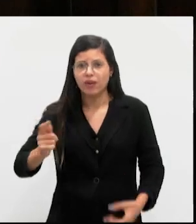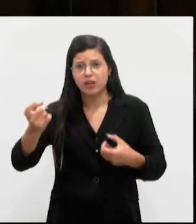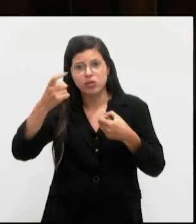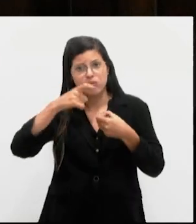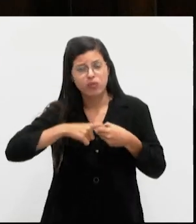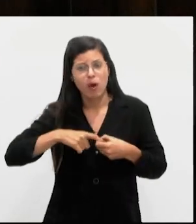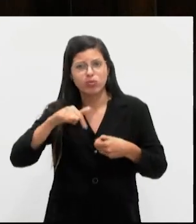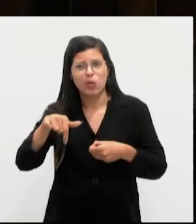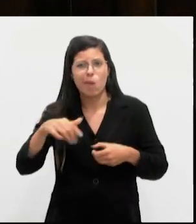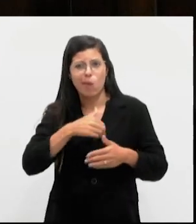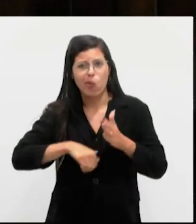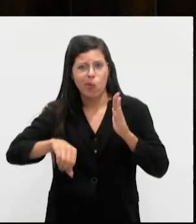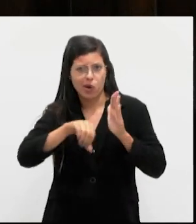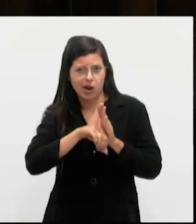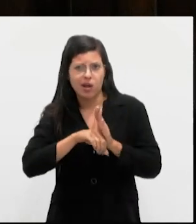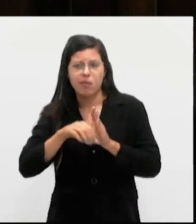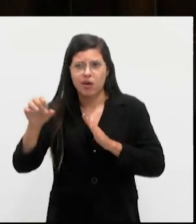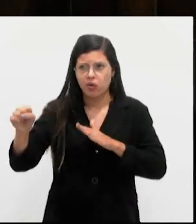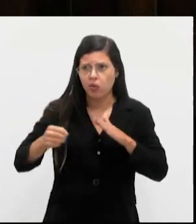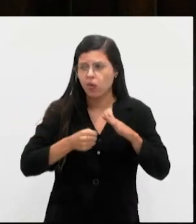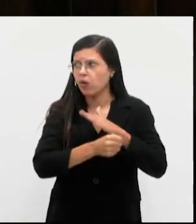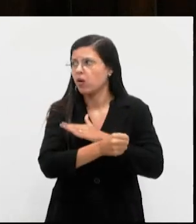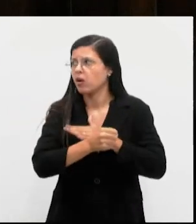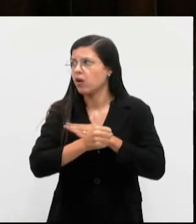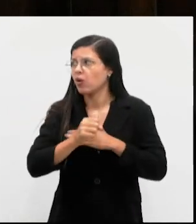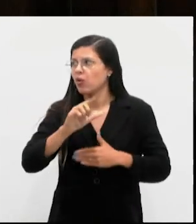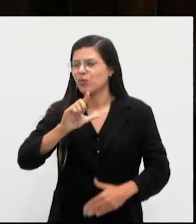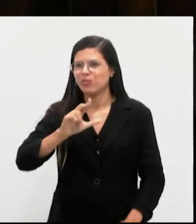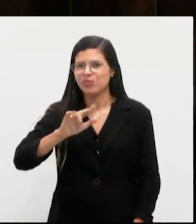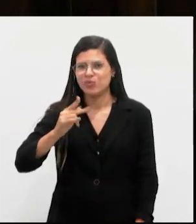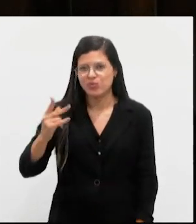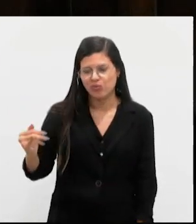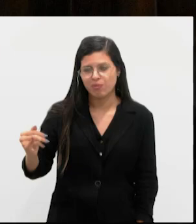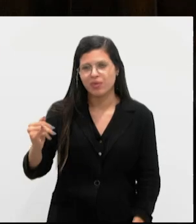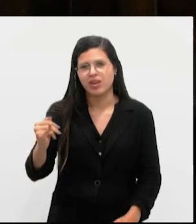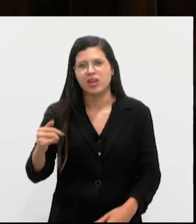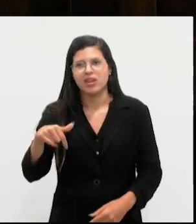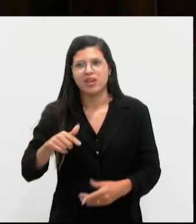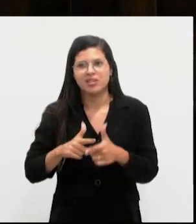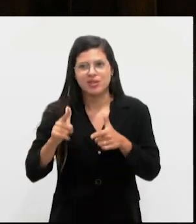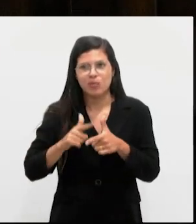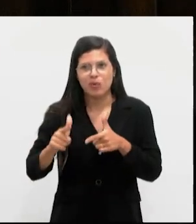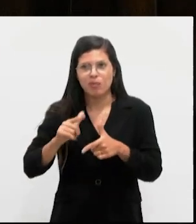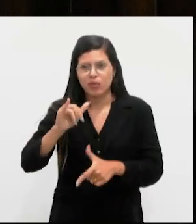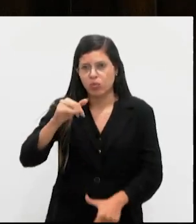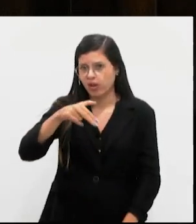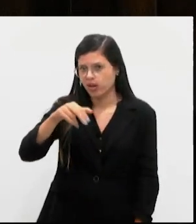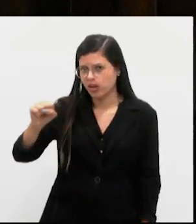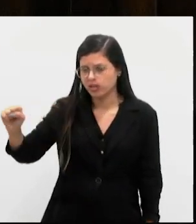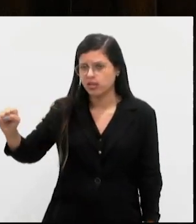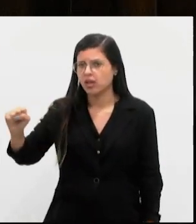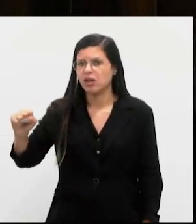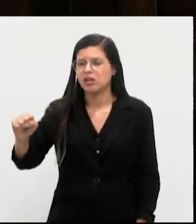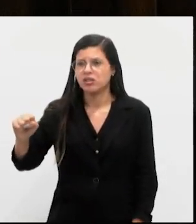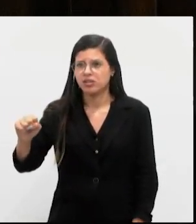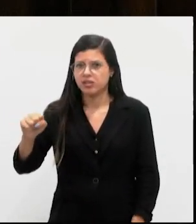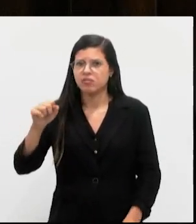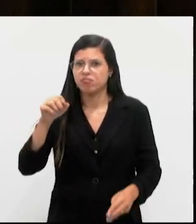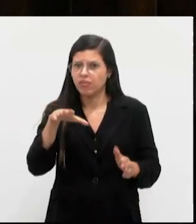crime. E aí coloca o Carlos Lupe, e aí essa tragédia no INSS, 211 mandados de busca e